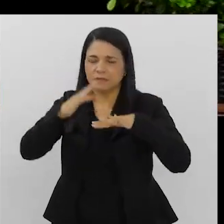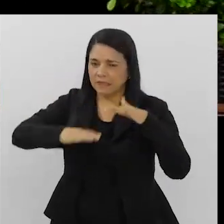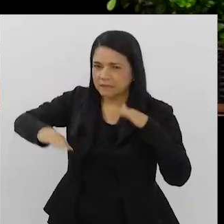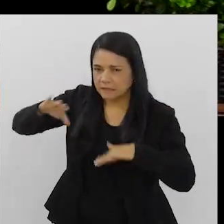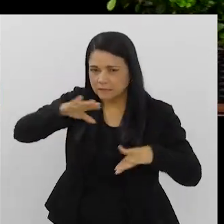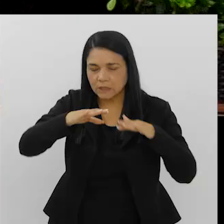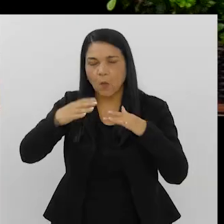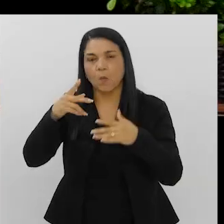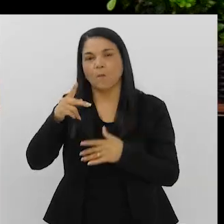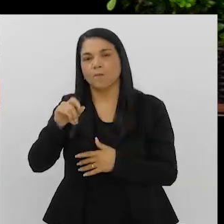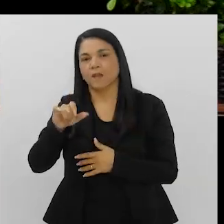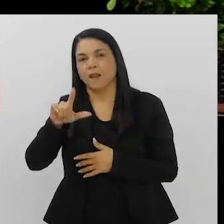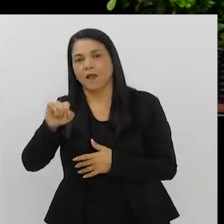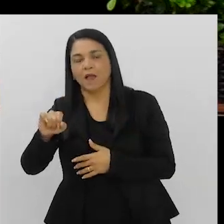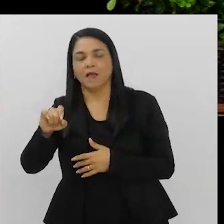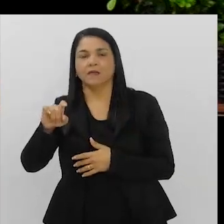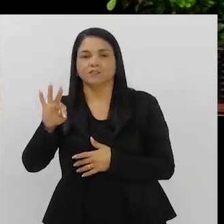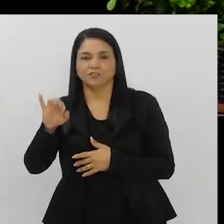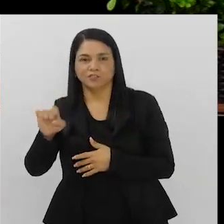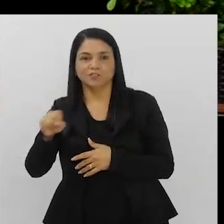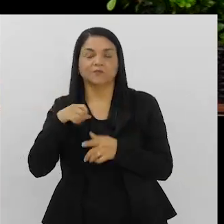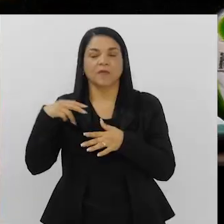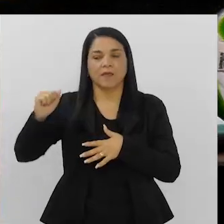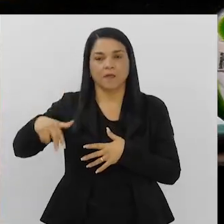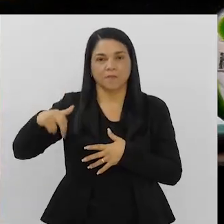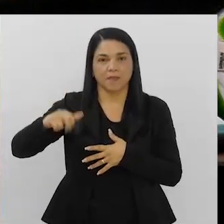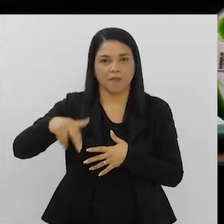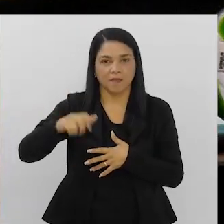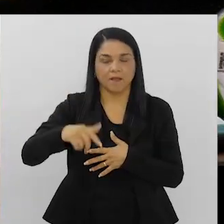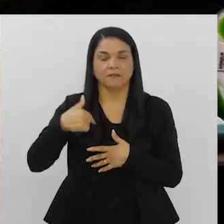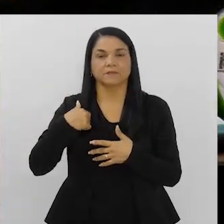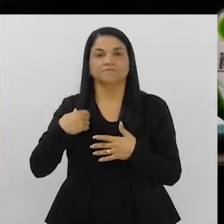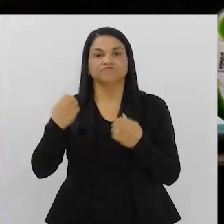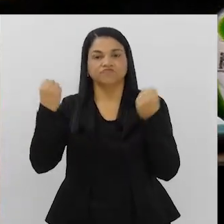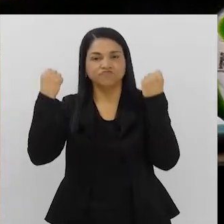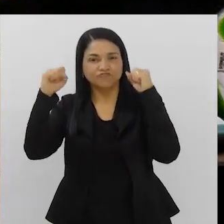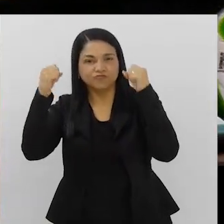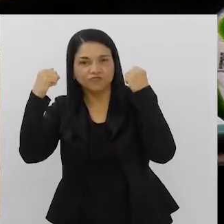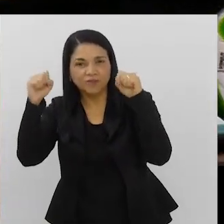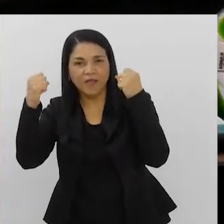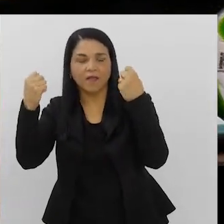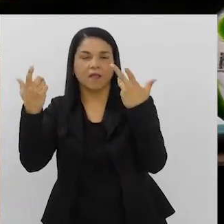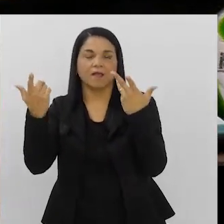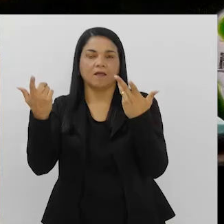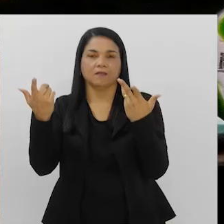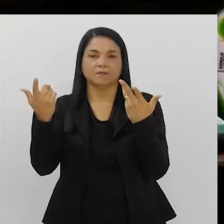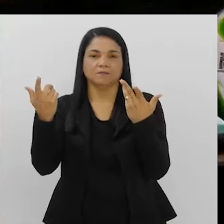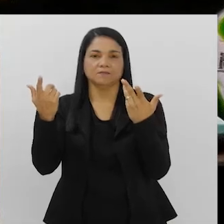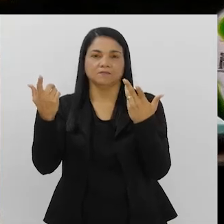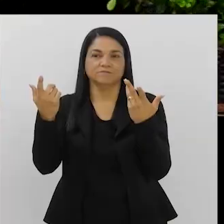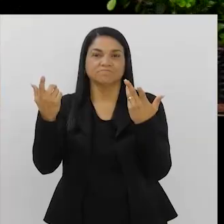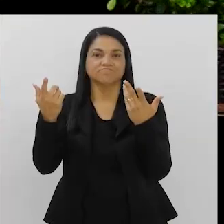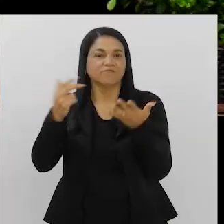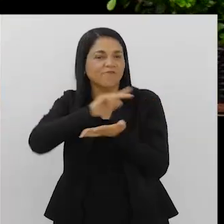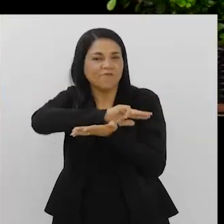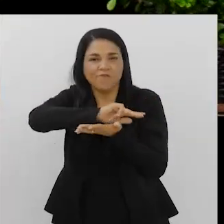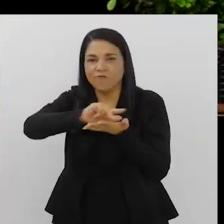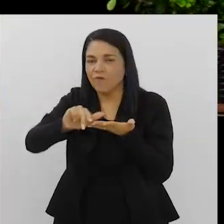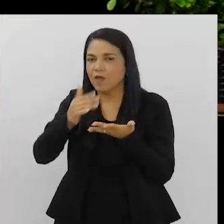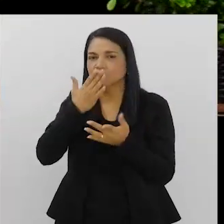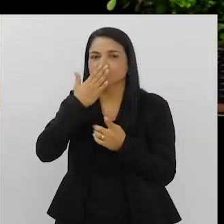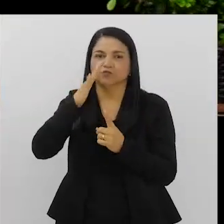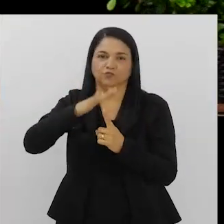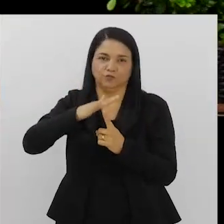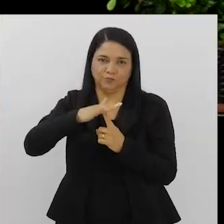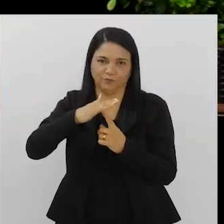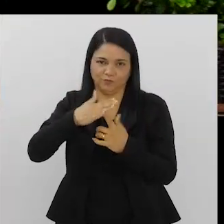Musculação, natação, pilates, alongamento, caminhada, ginástica localizada. São diversas aí para